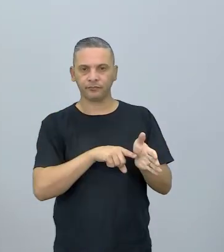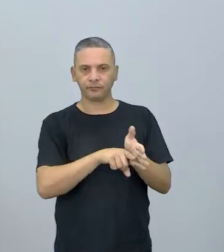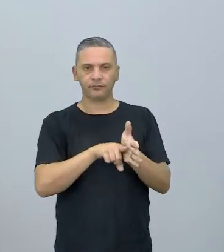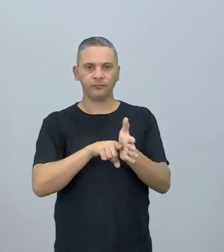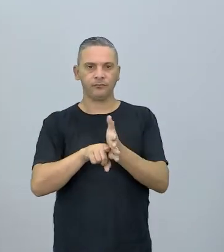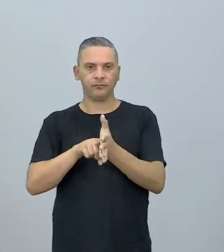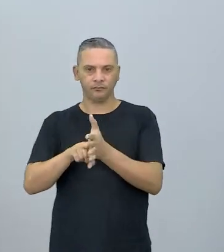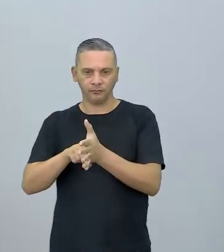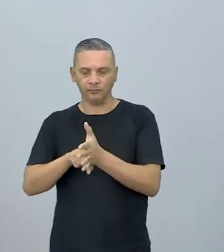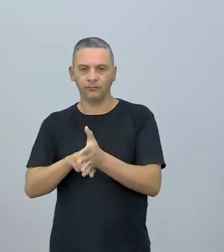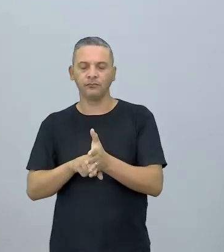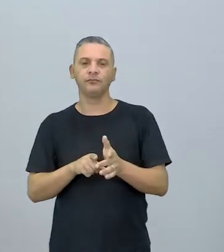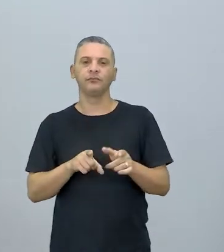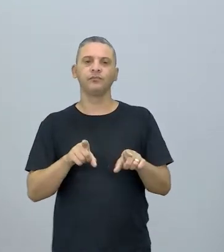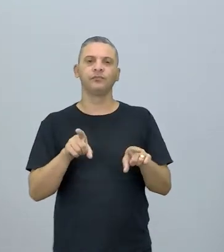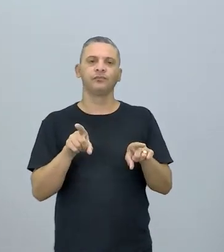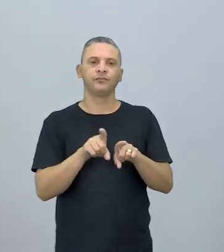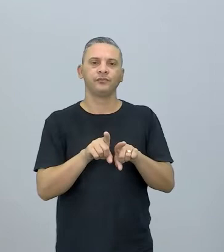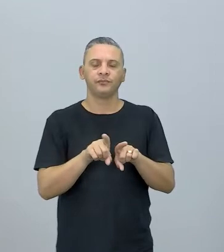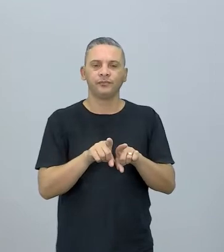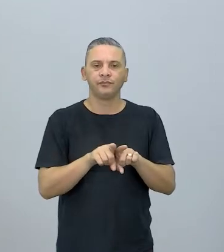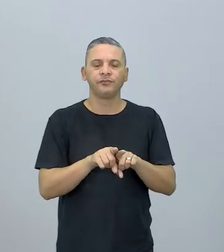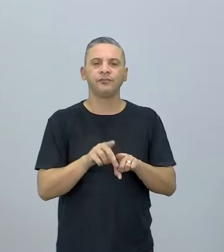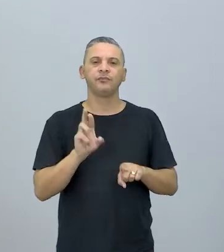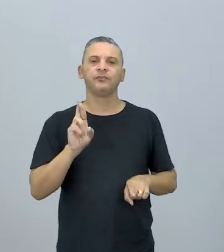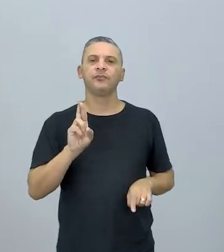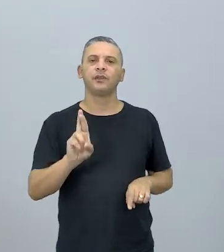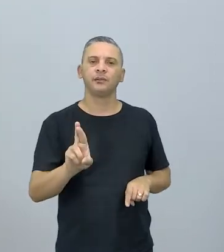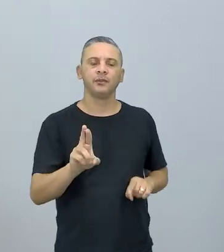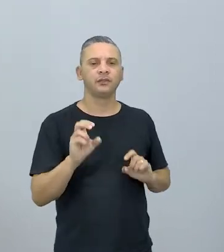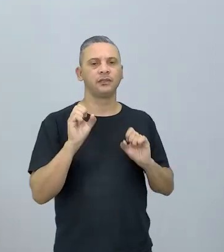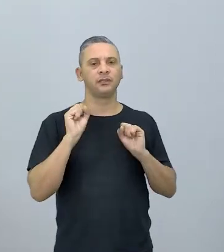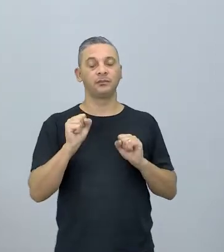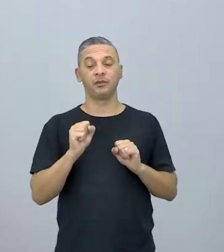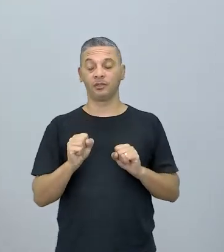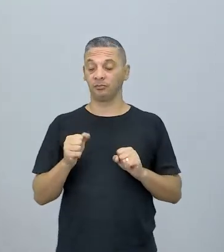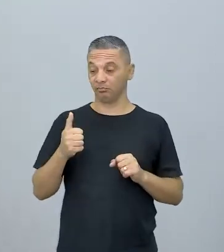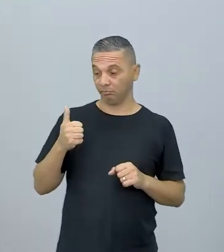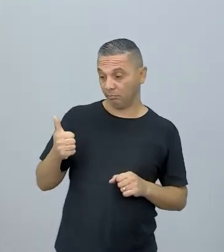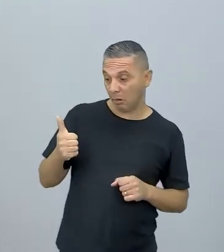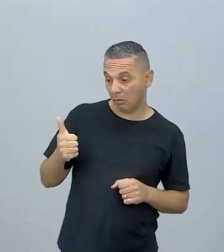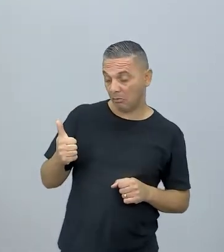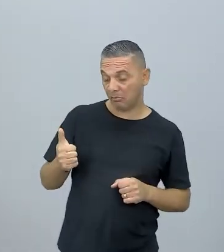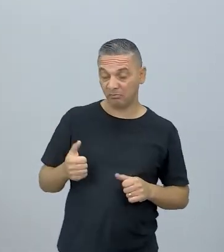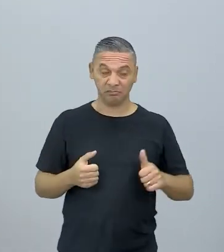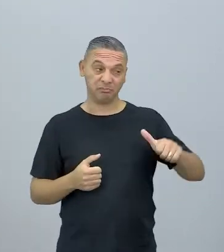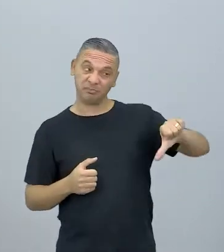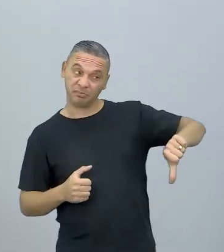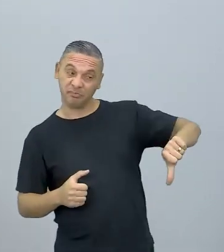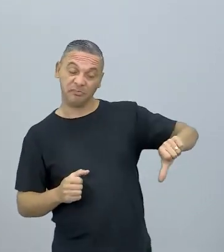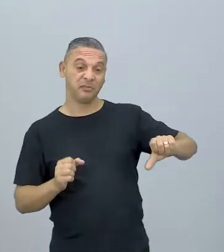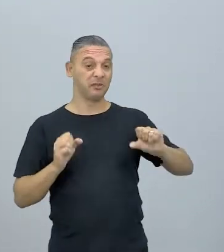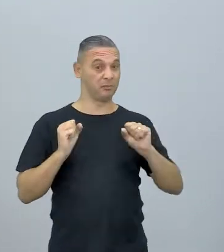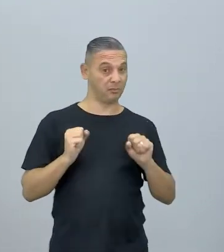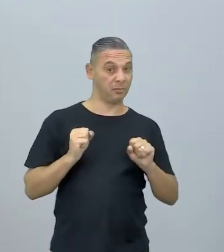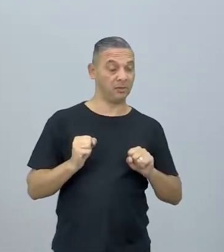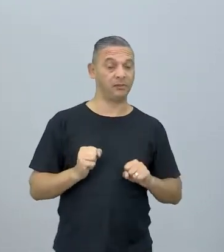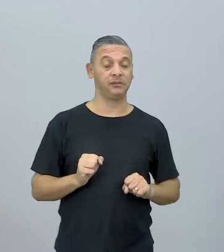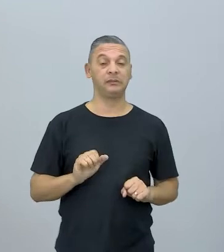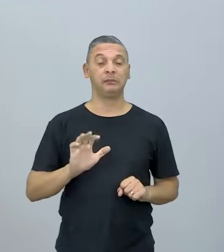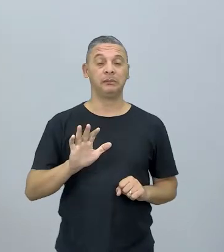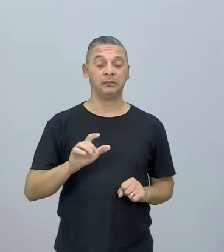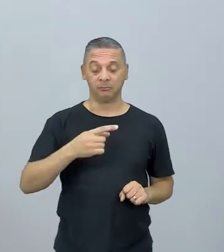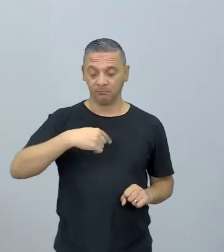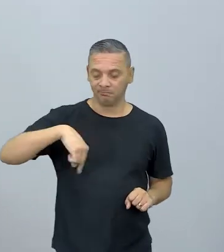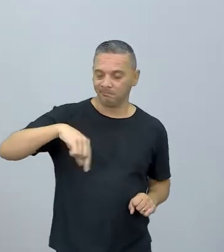pesquisa, e essa resposta ela pode ser afirmativa, negativa, mas para a gente ter